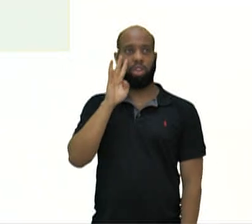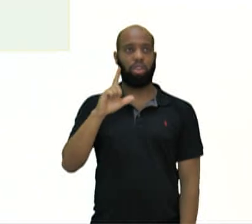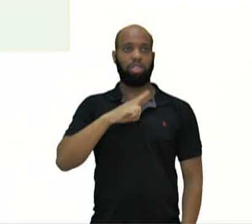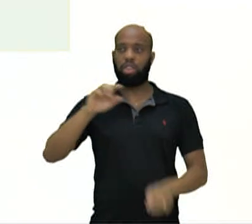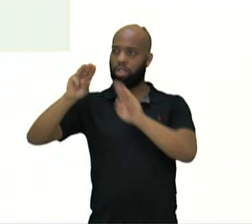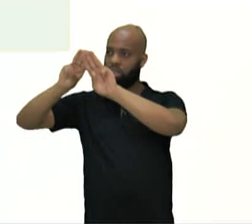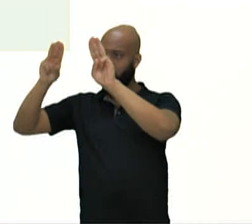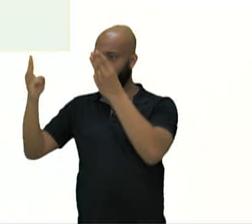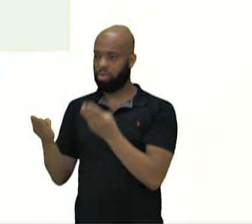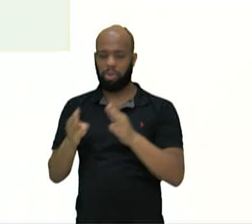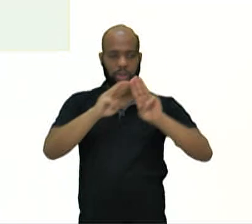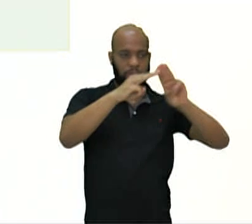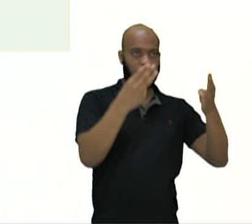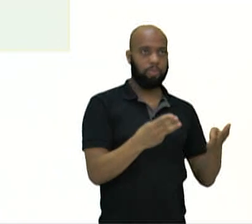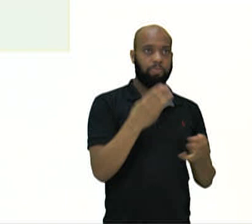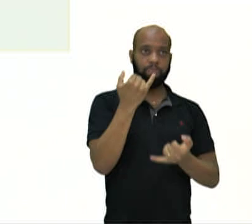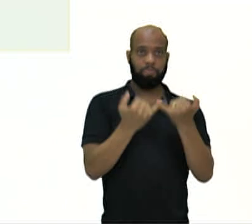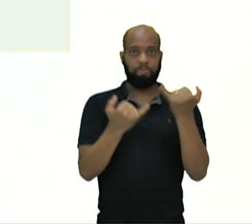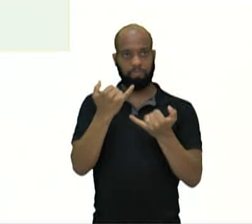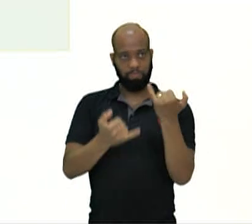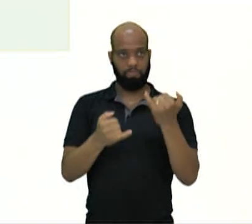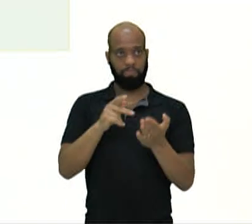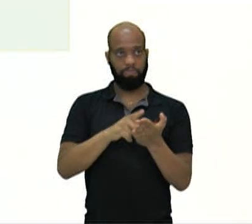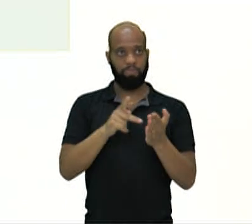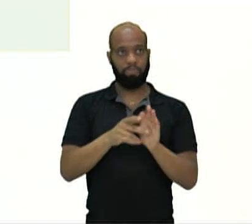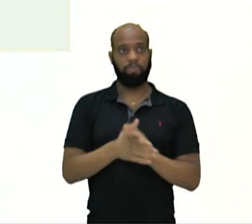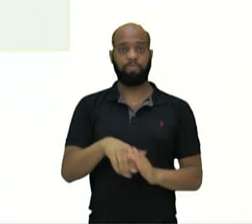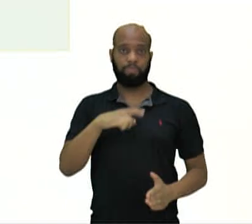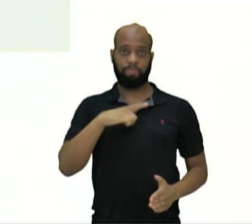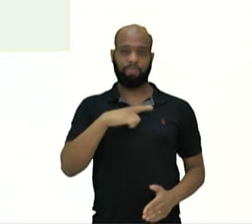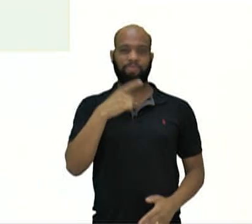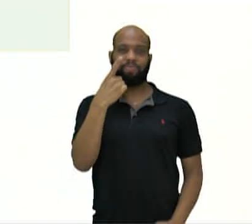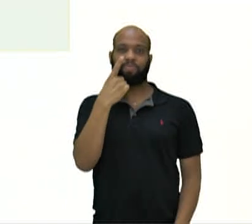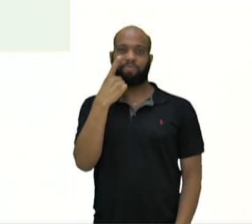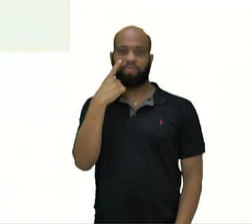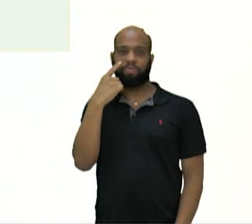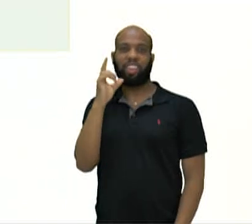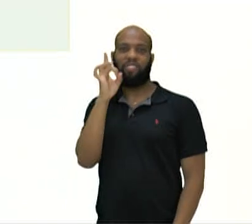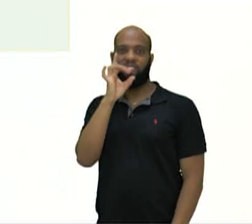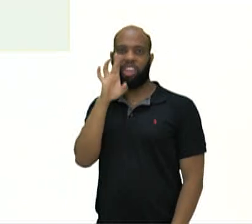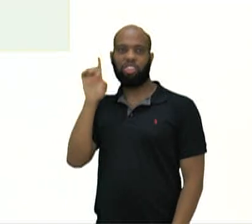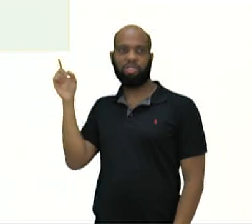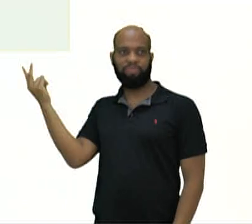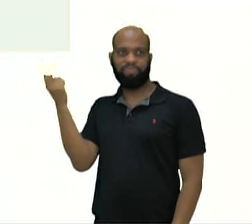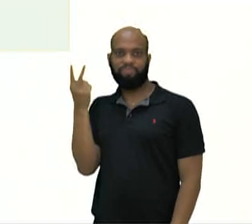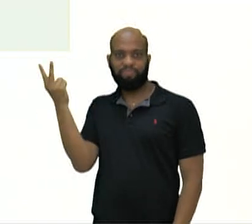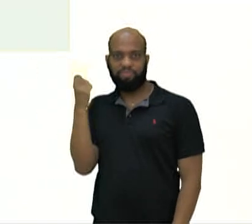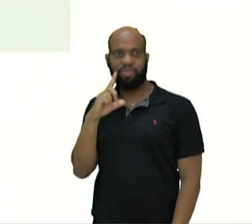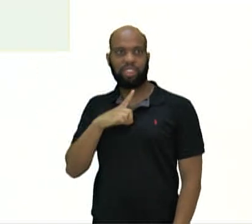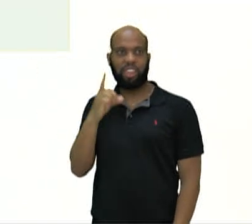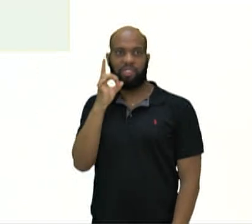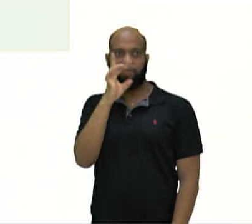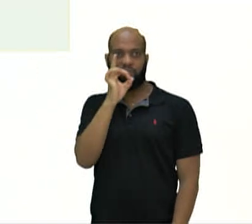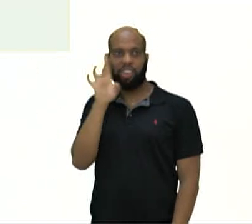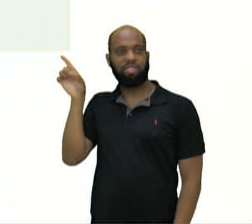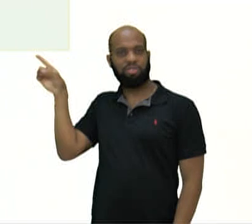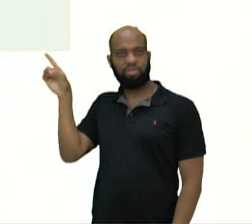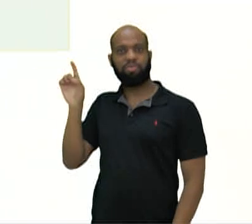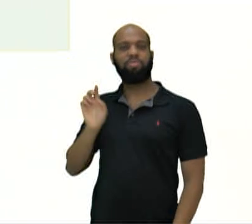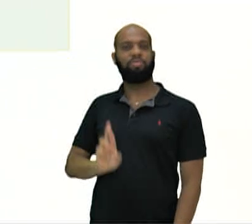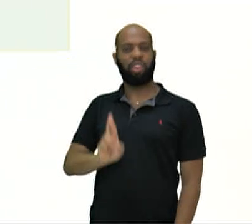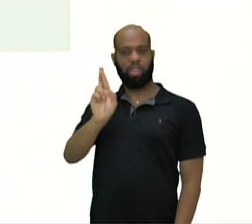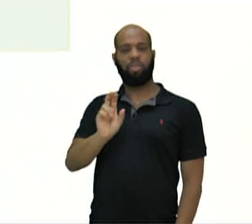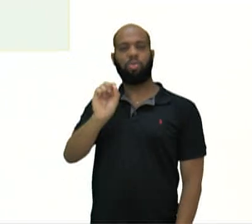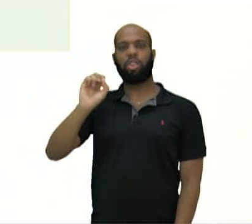as manchas são muito semelhantes. Olha essa mancha verde e olha aquela outra mancha verde lá, que está representando